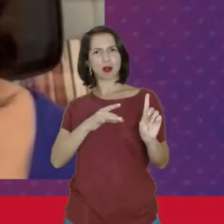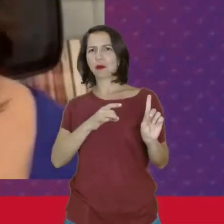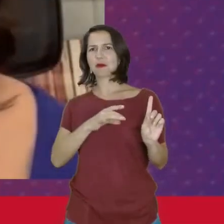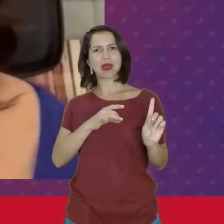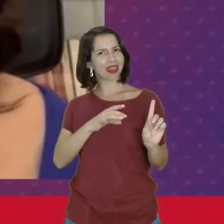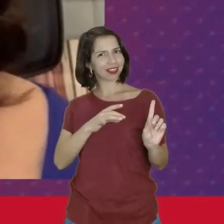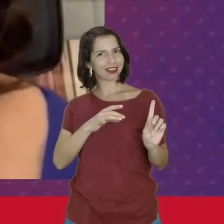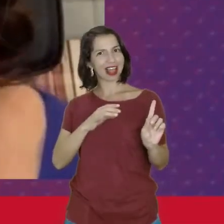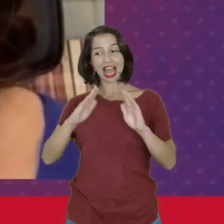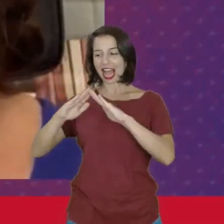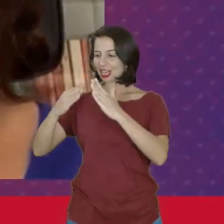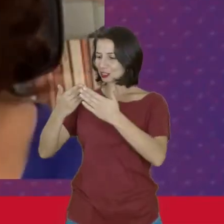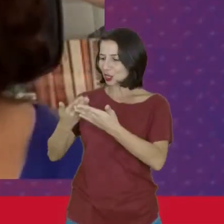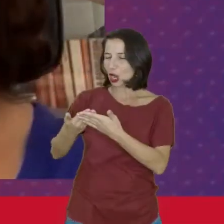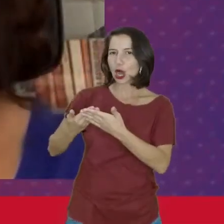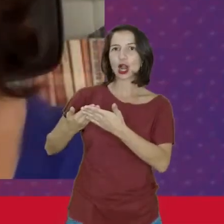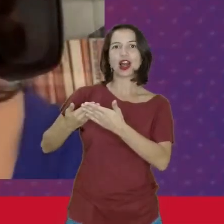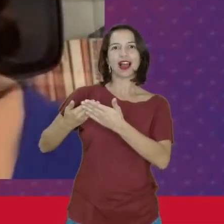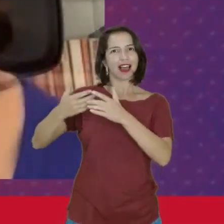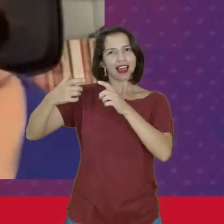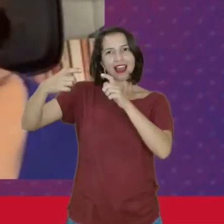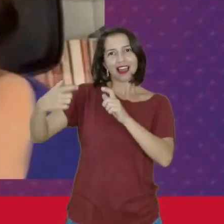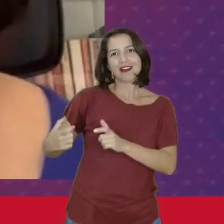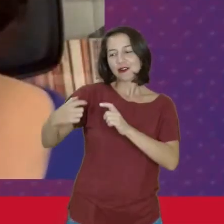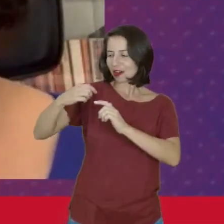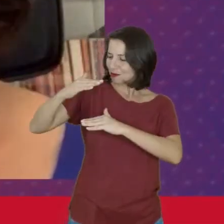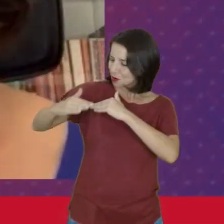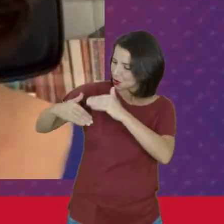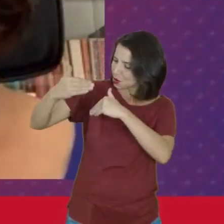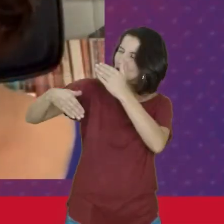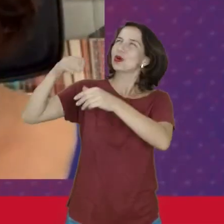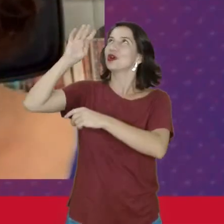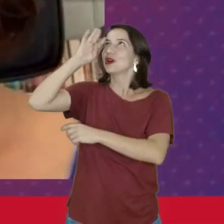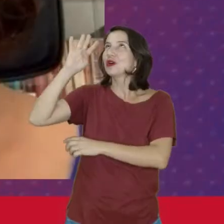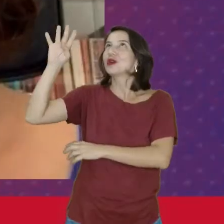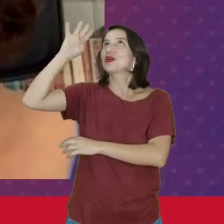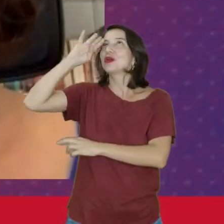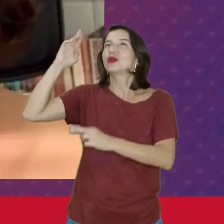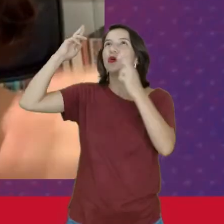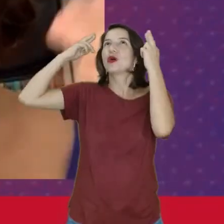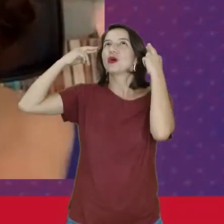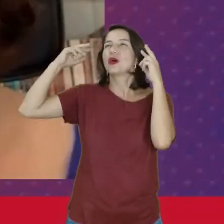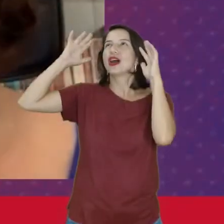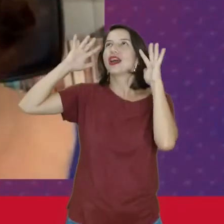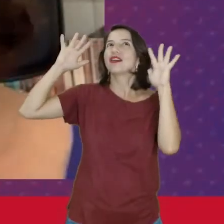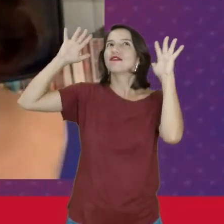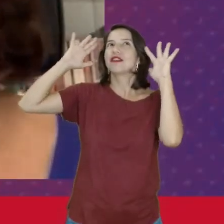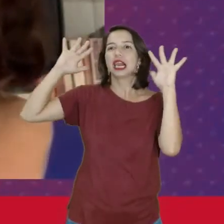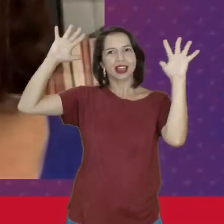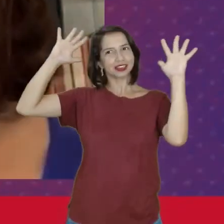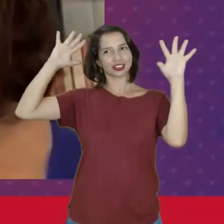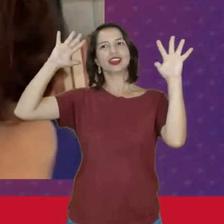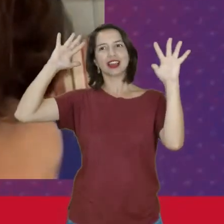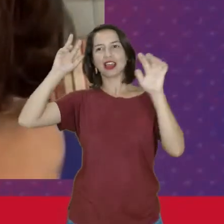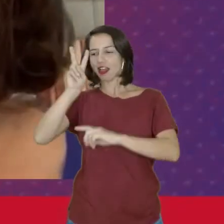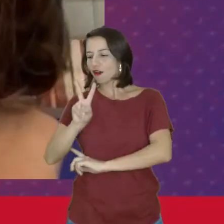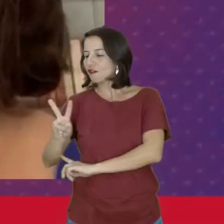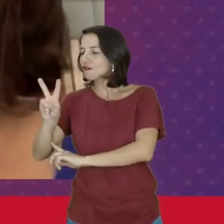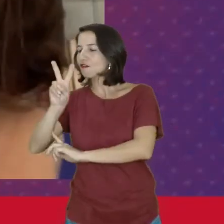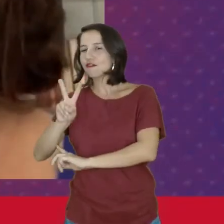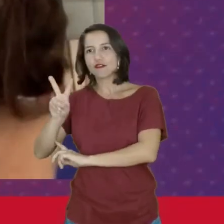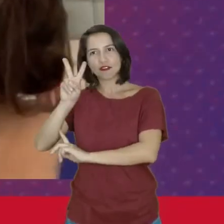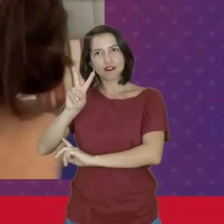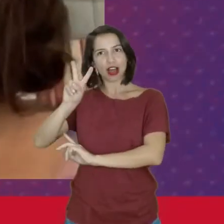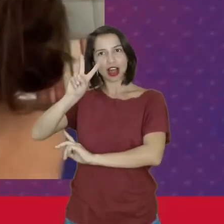de dúvida, é lugar de exercitar o pensamento, é o lugar de exercitar valores que permitam às pessoas,